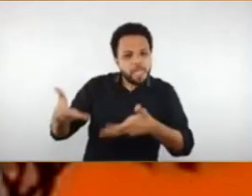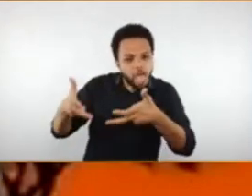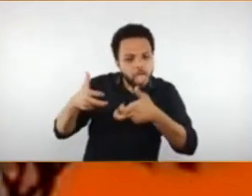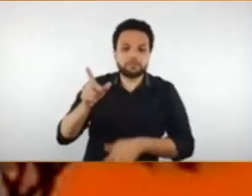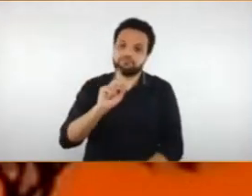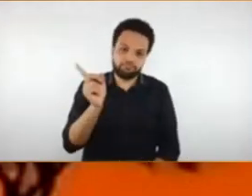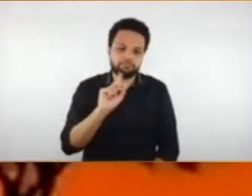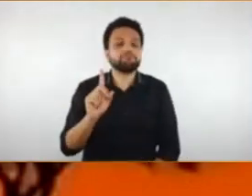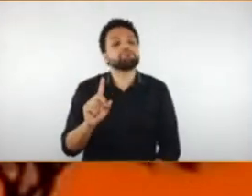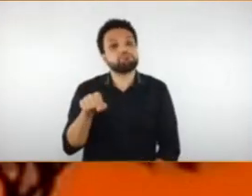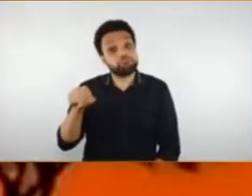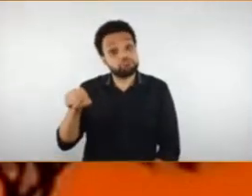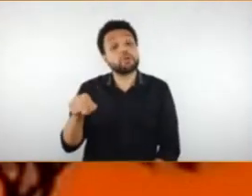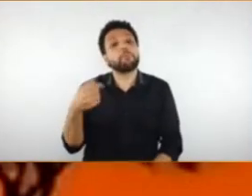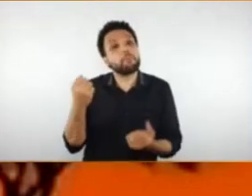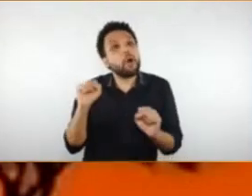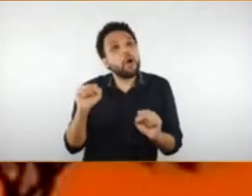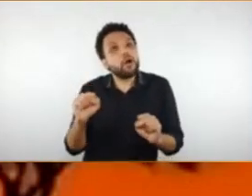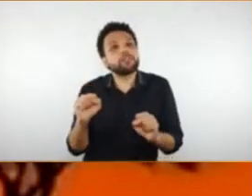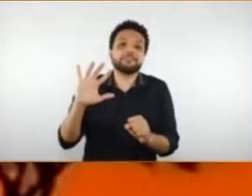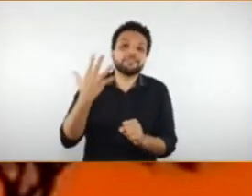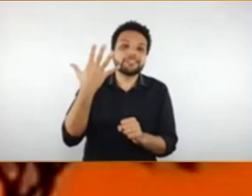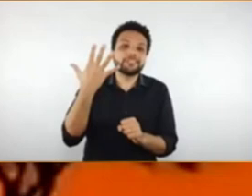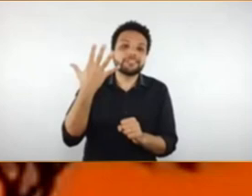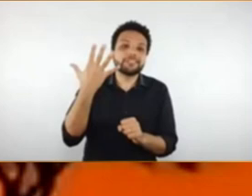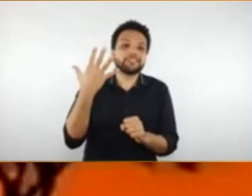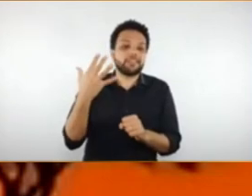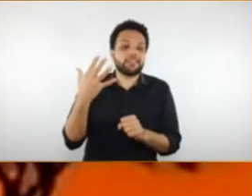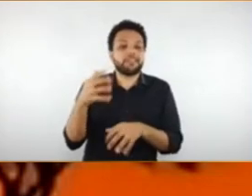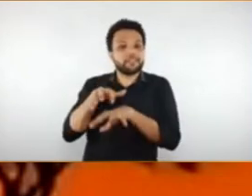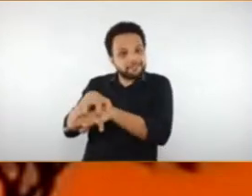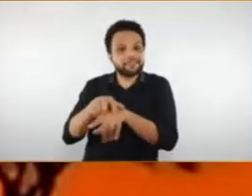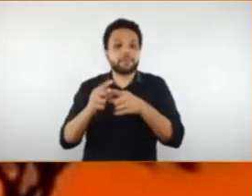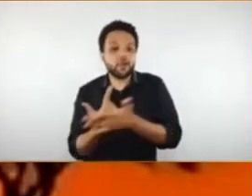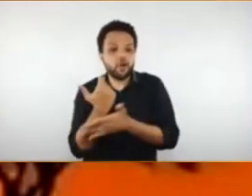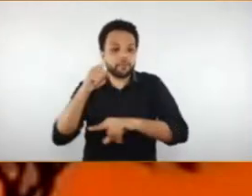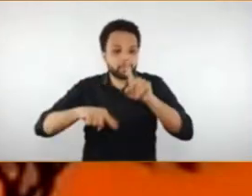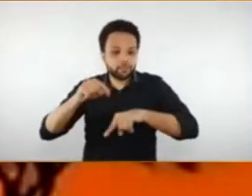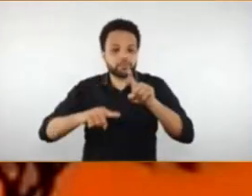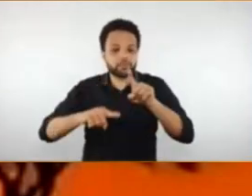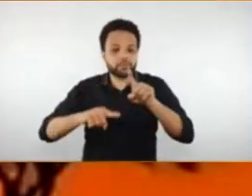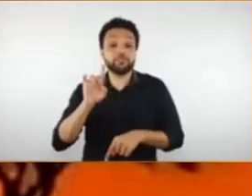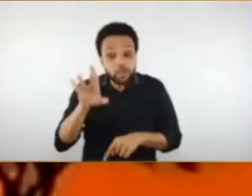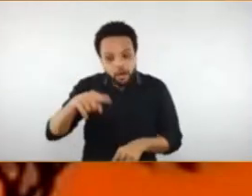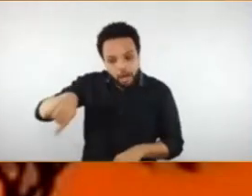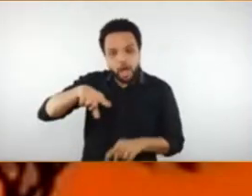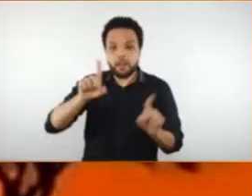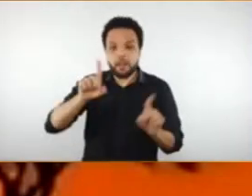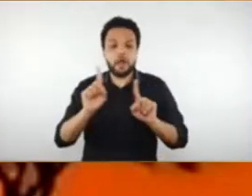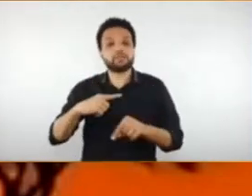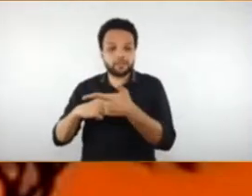pelo turismo, pela compra de produtos, né? Mas o entretenimento, ele tem